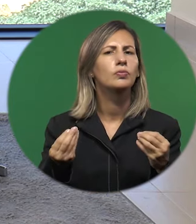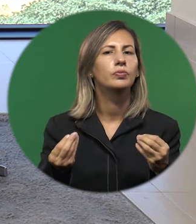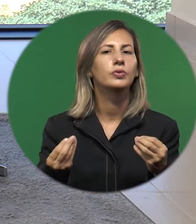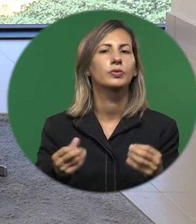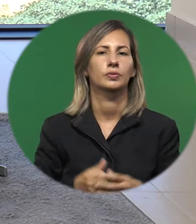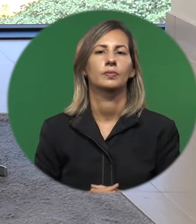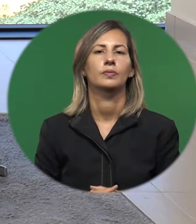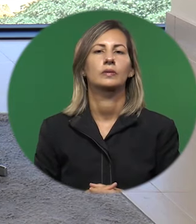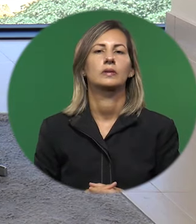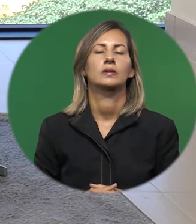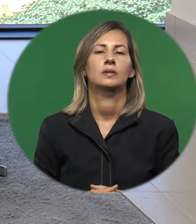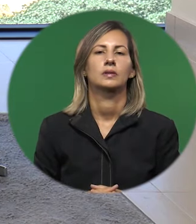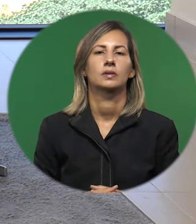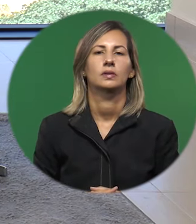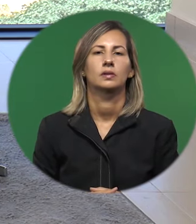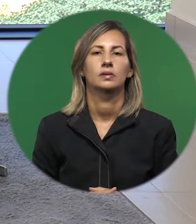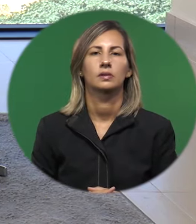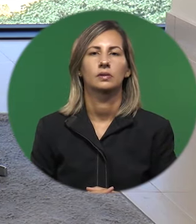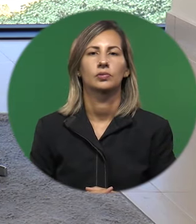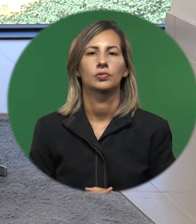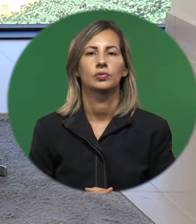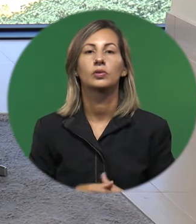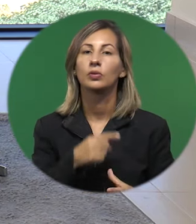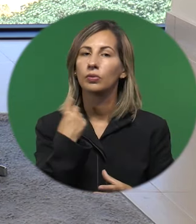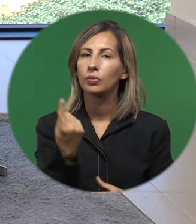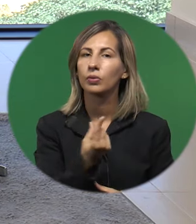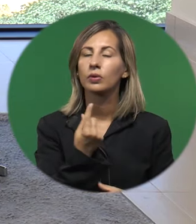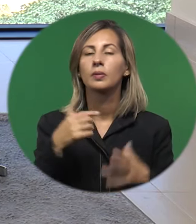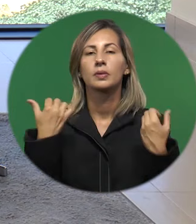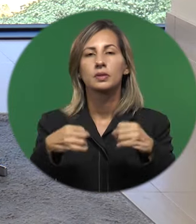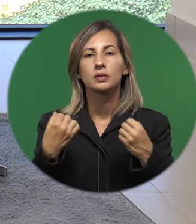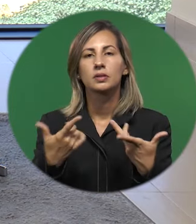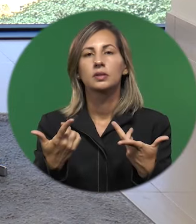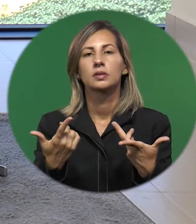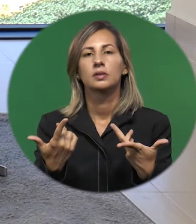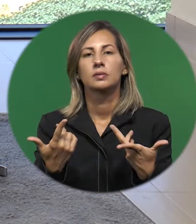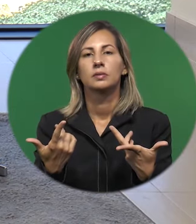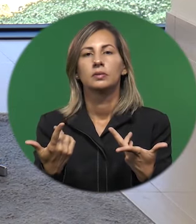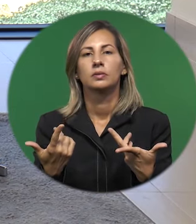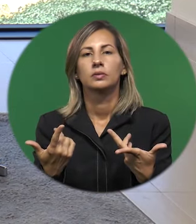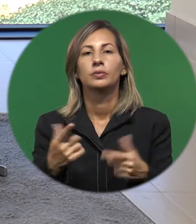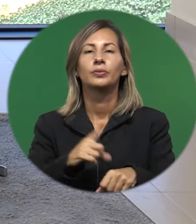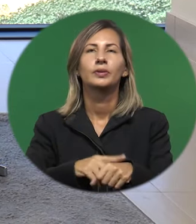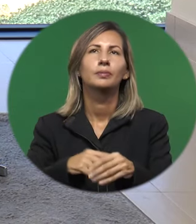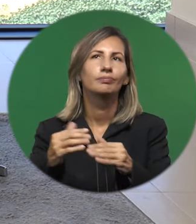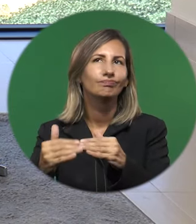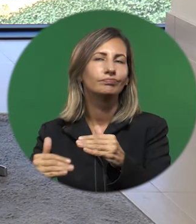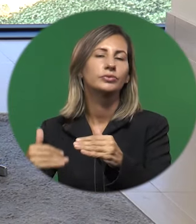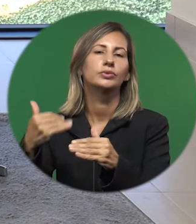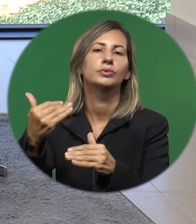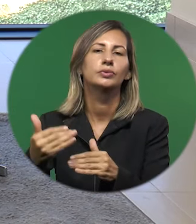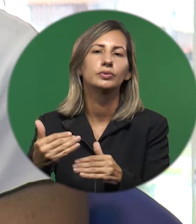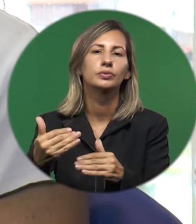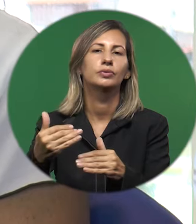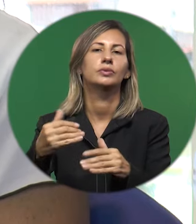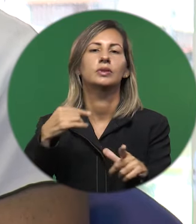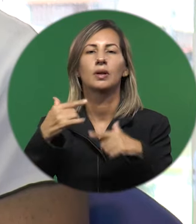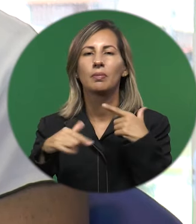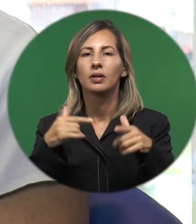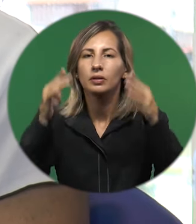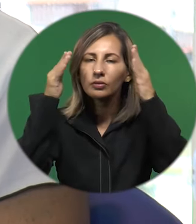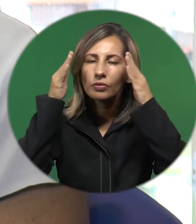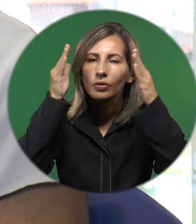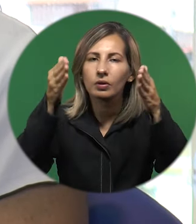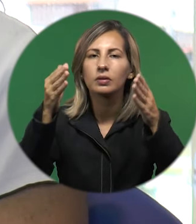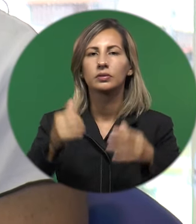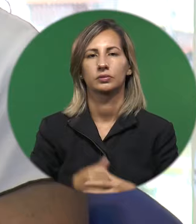bastante, demasiadamente. Né, nós estamos tendo que ficar, às vezes, além do horário de expediente, o